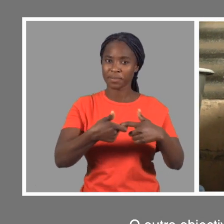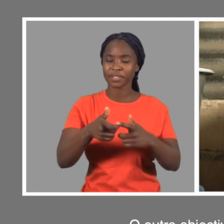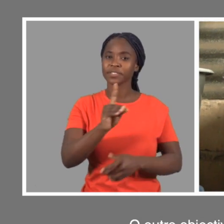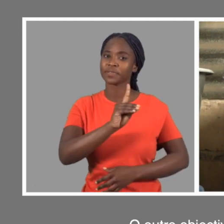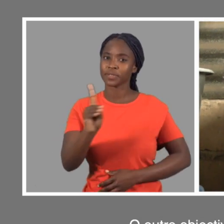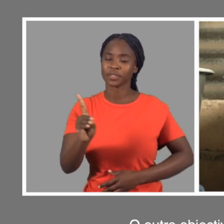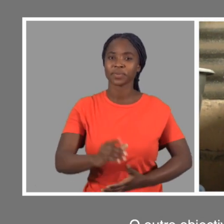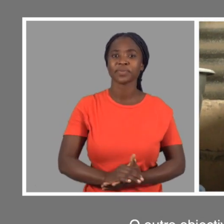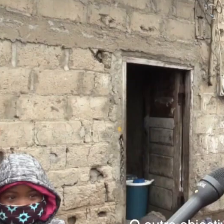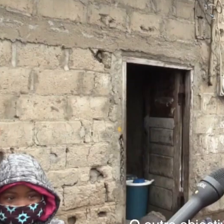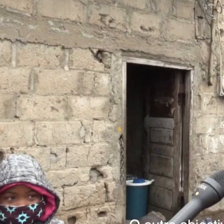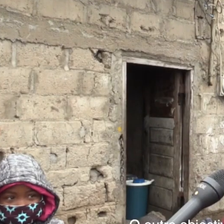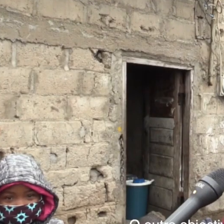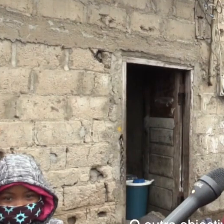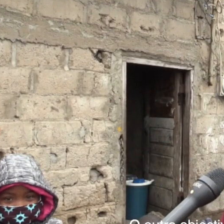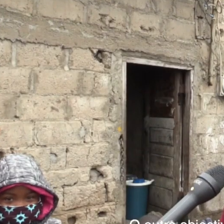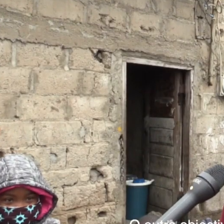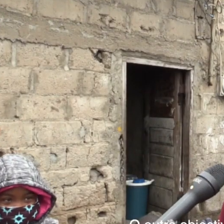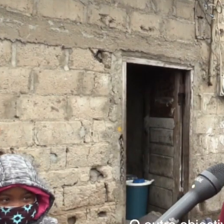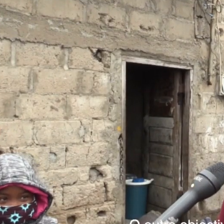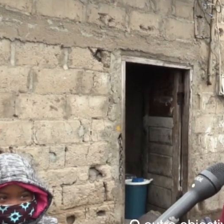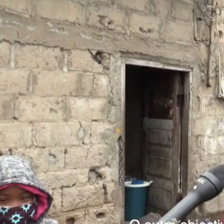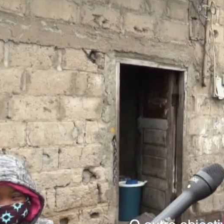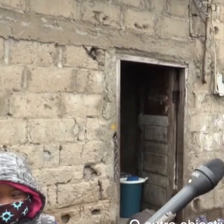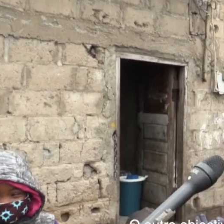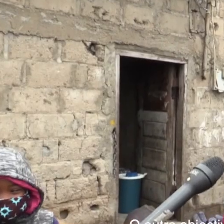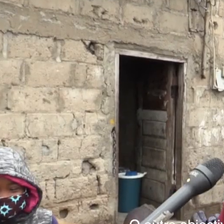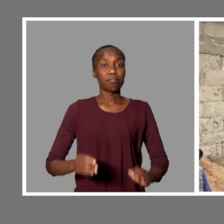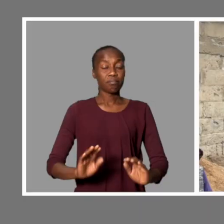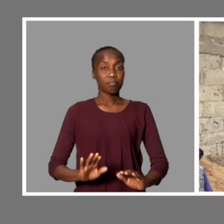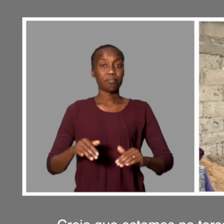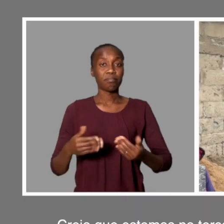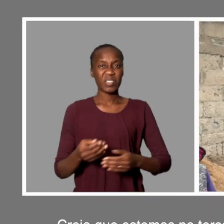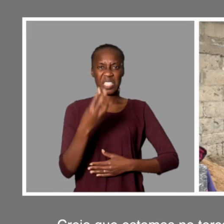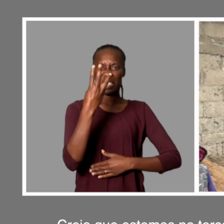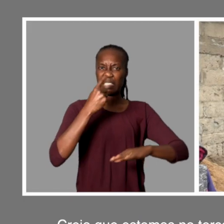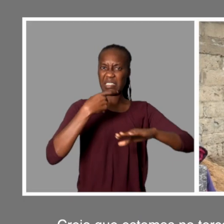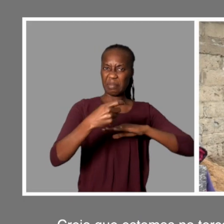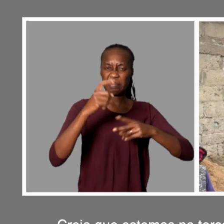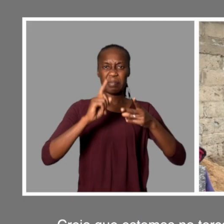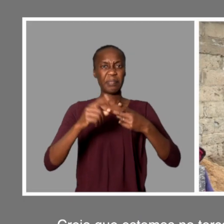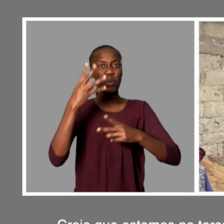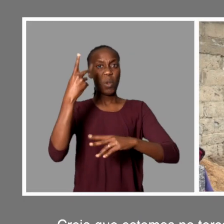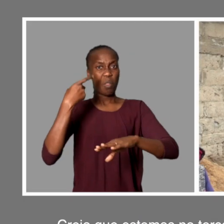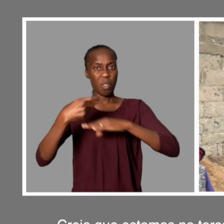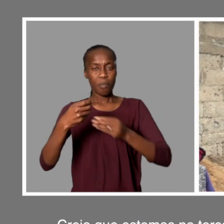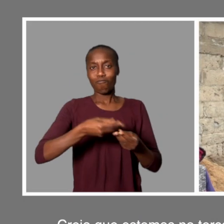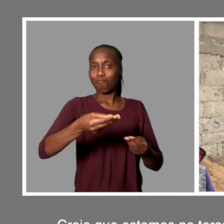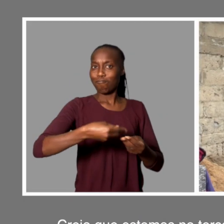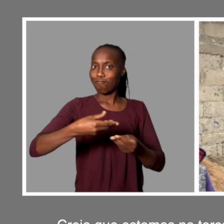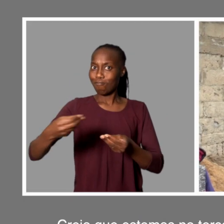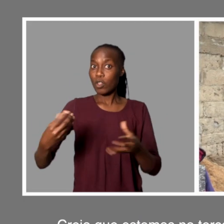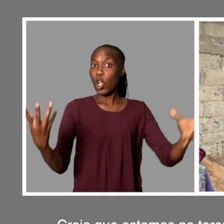destas ações é conhecer as reais necessidades destas famílias Creio que estamos na terceira ou quarta semana das